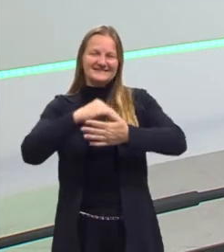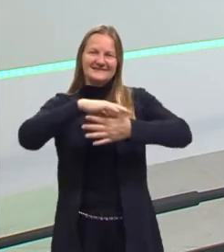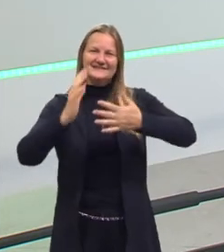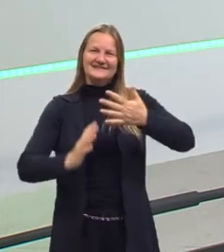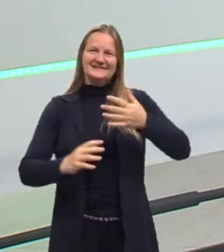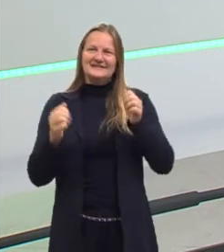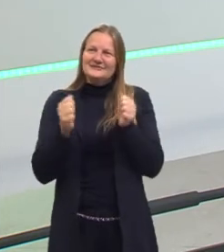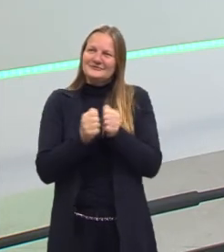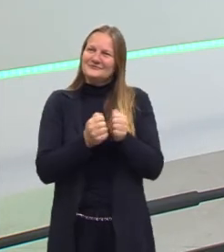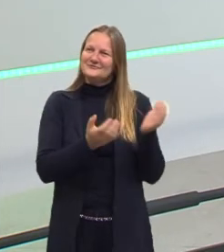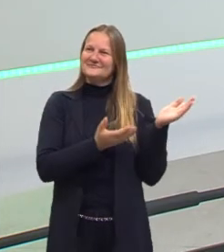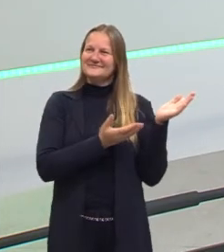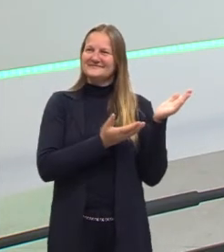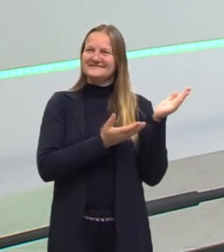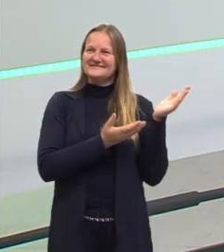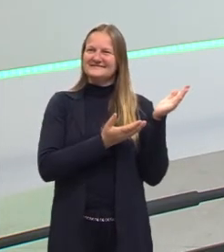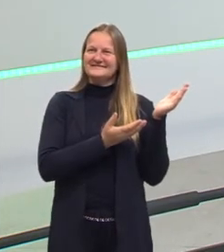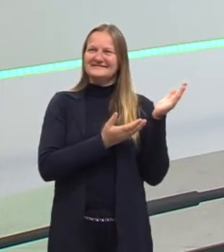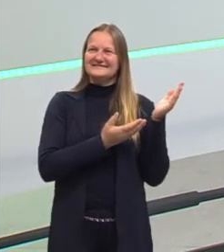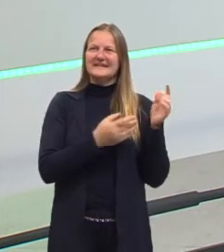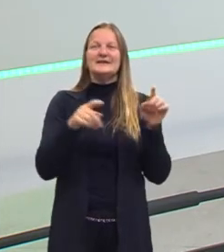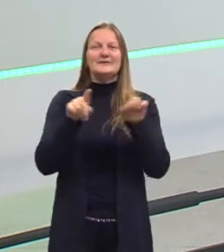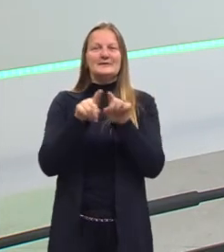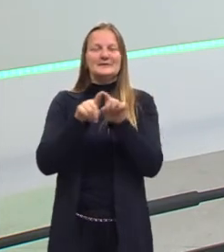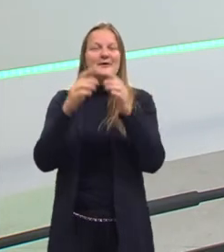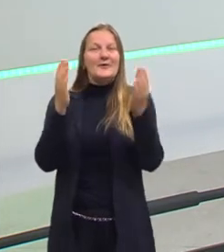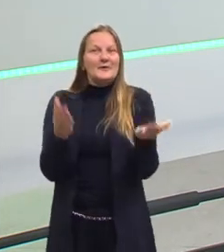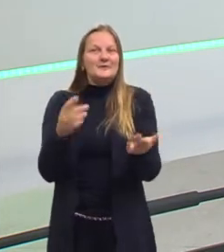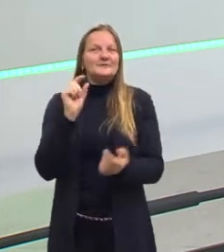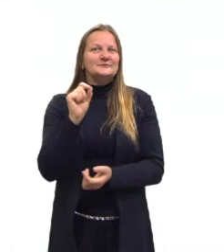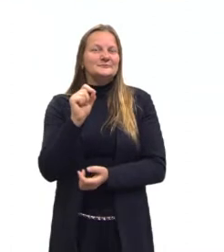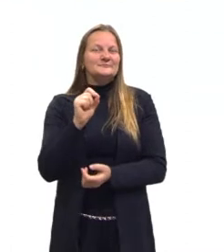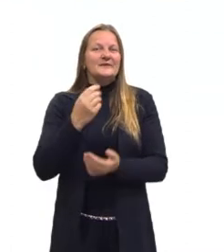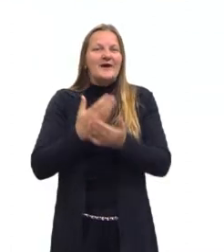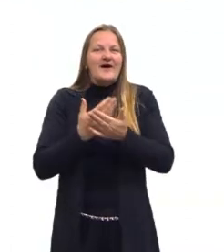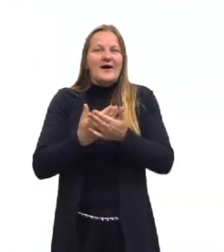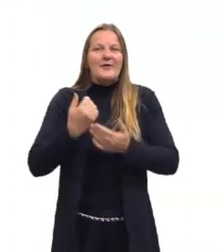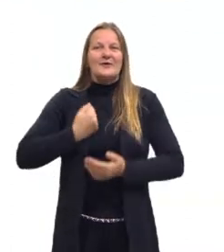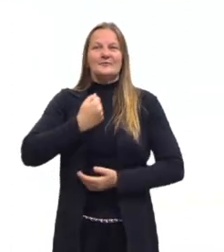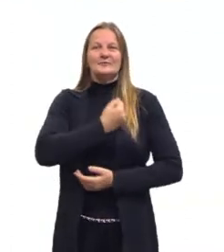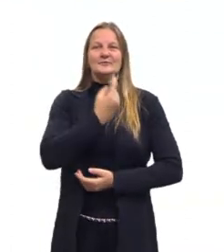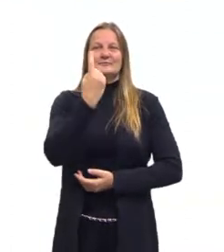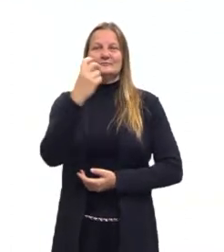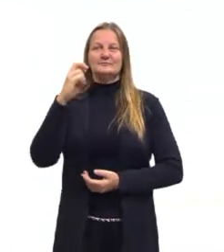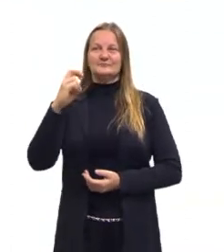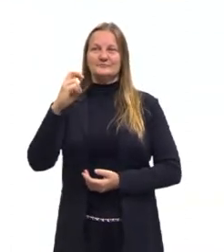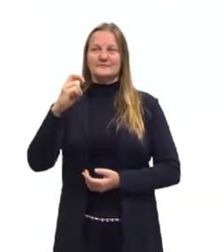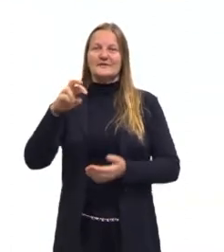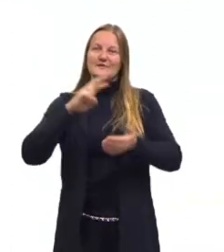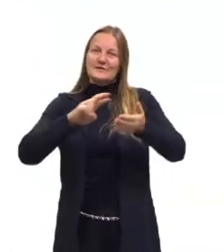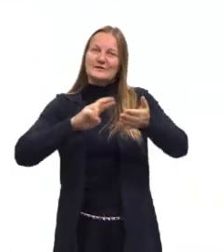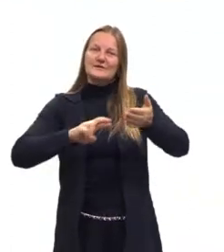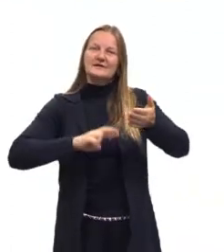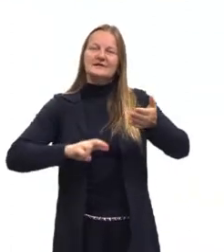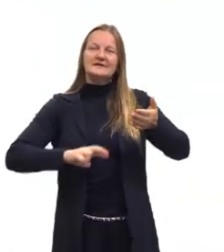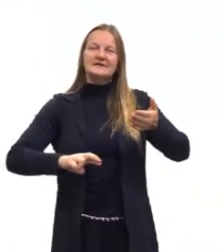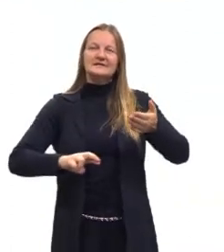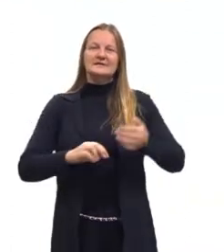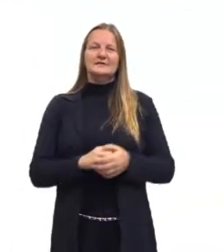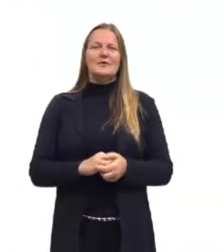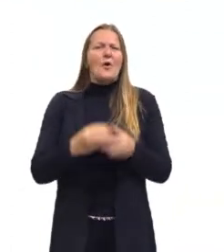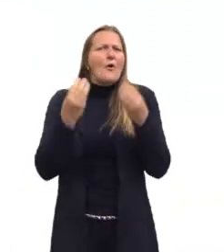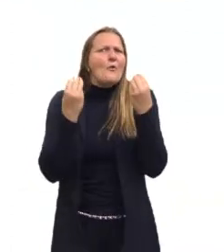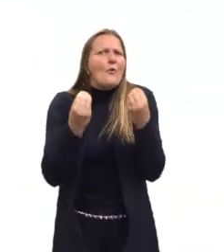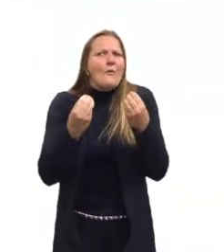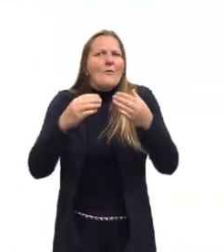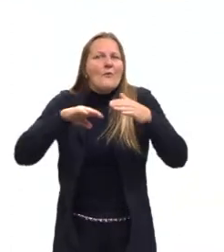aí no cantinho da tua tela e vamos hoje para nossa aula número 15 de redação Como